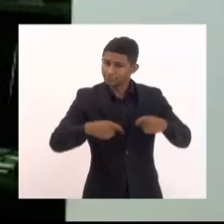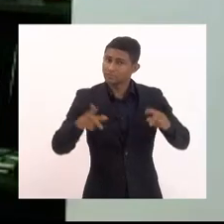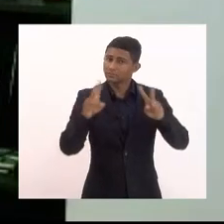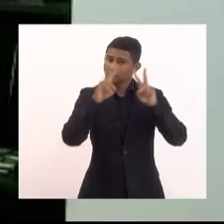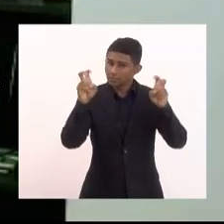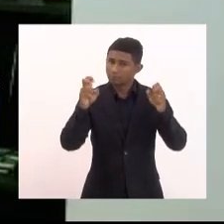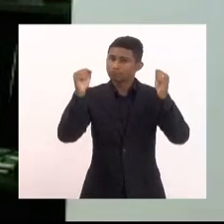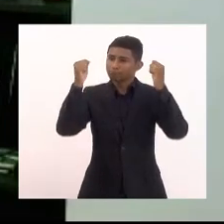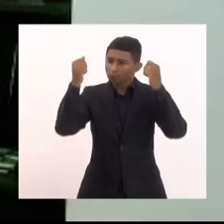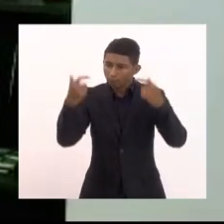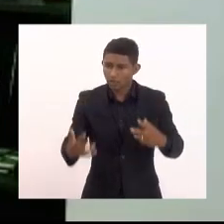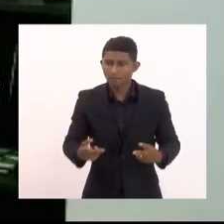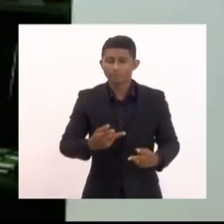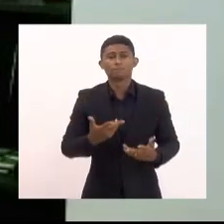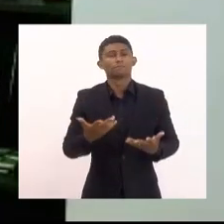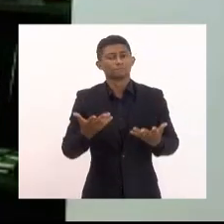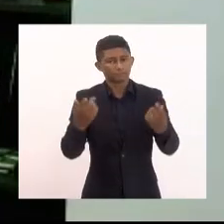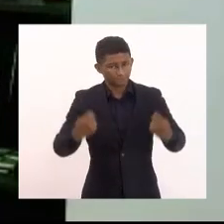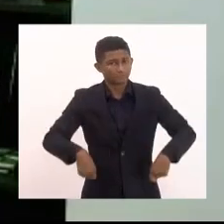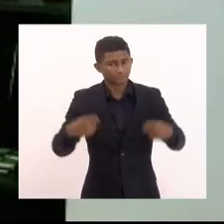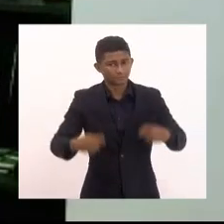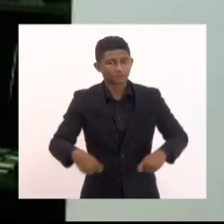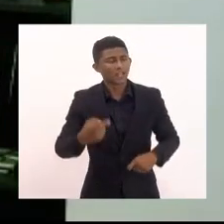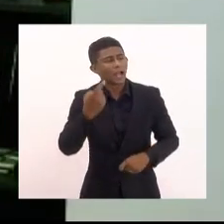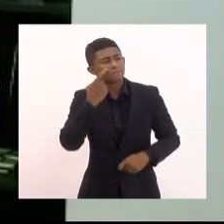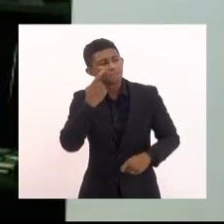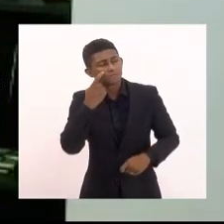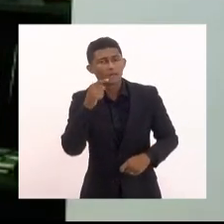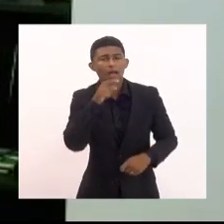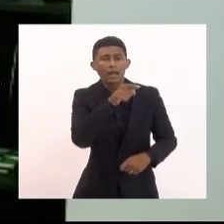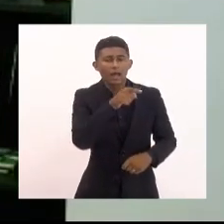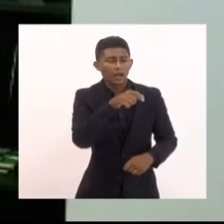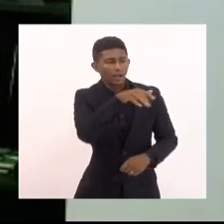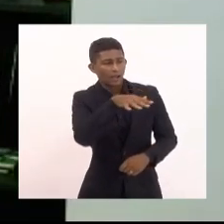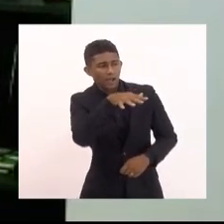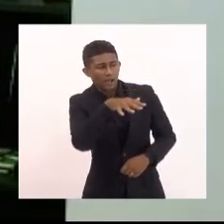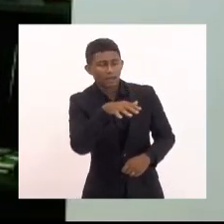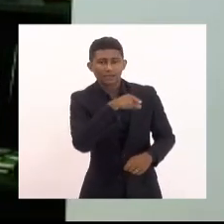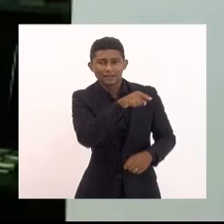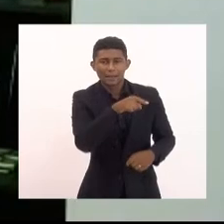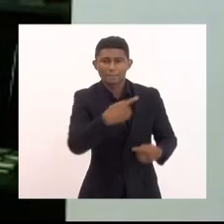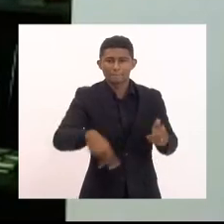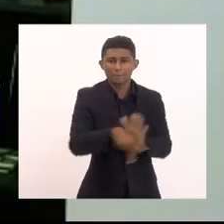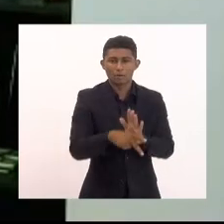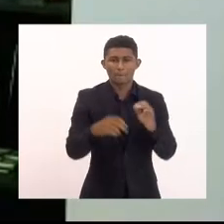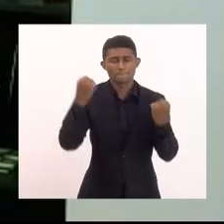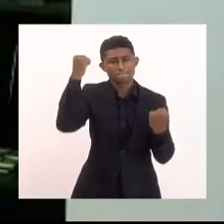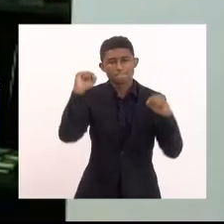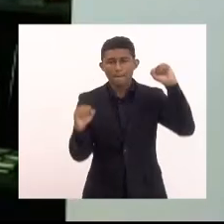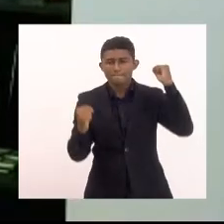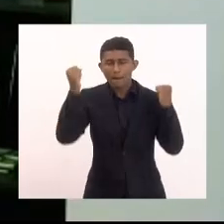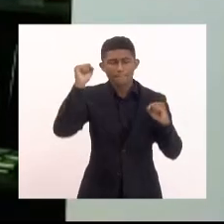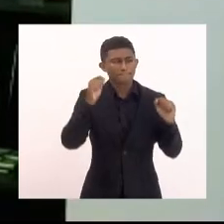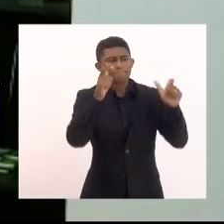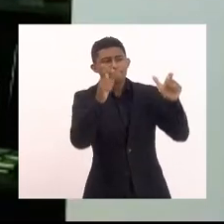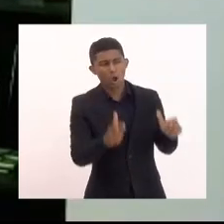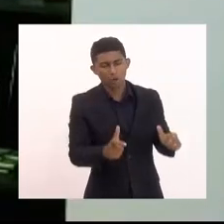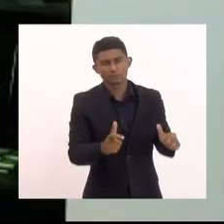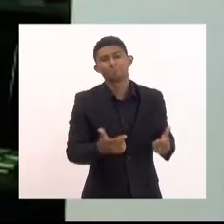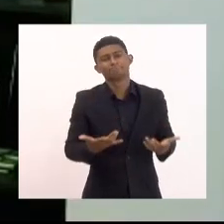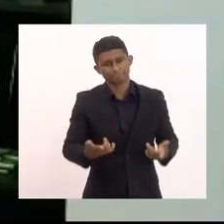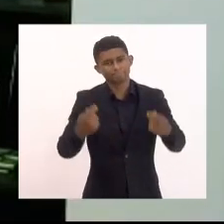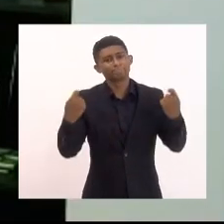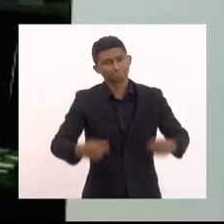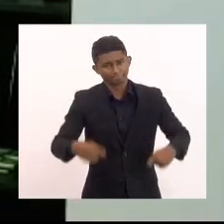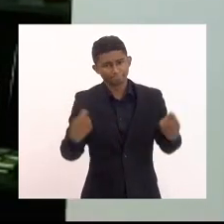na definição de onde serão alocadas as áreas industriais. Em respeito, volto a dizer,